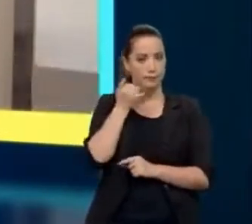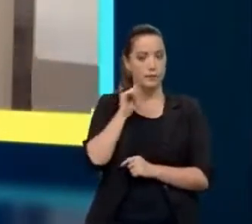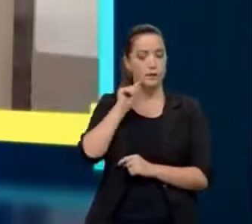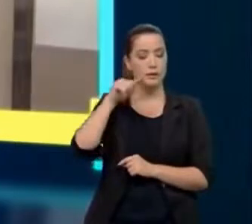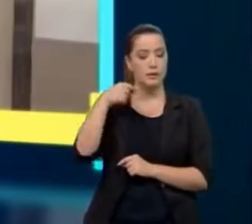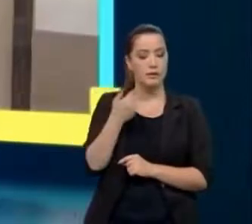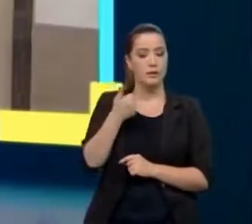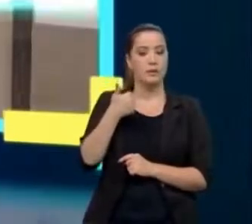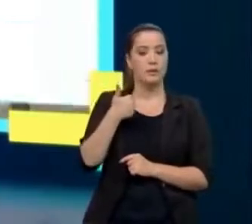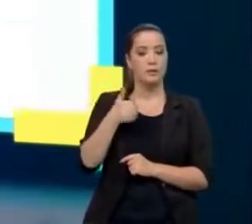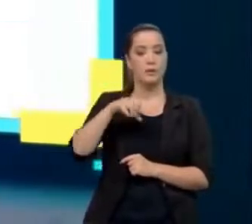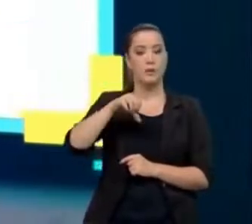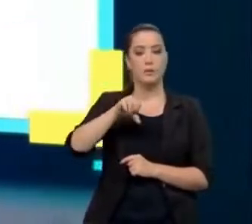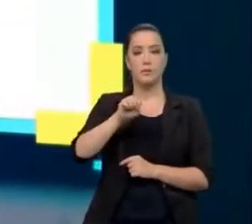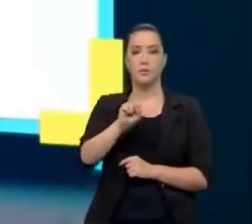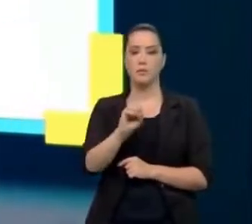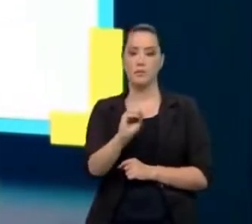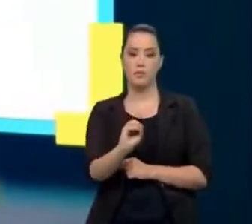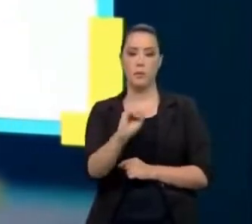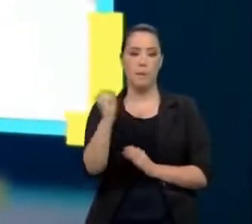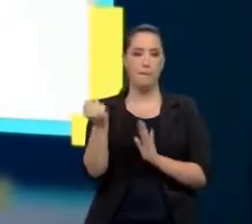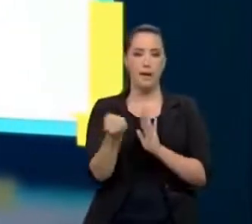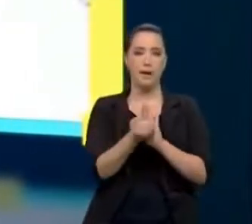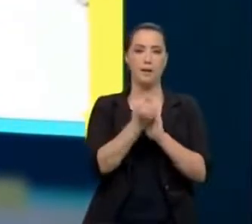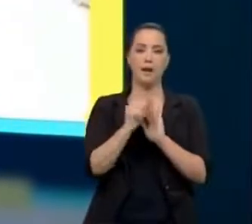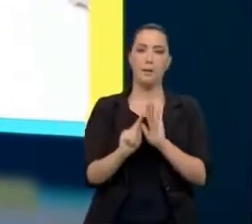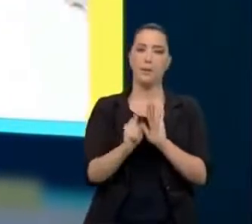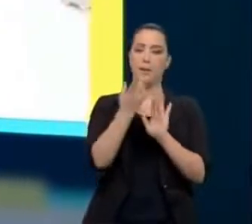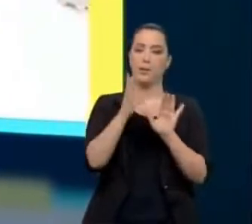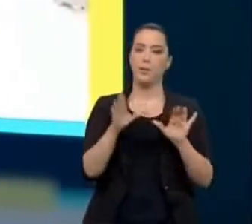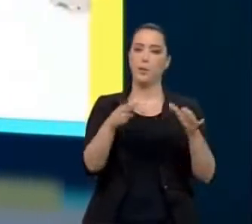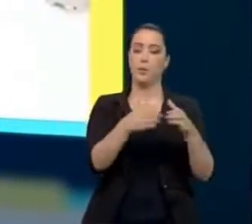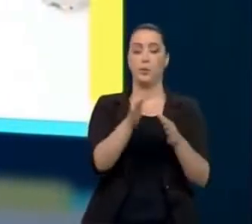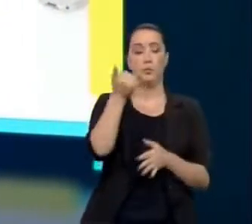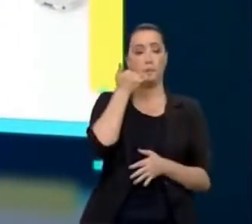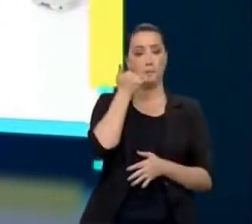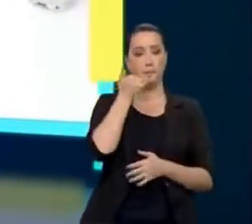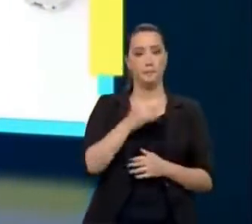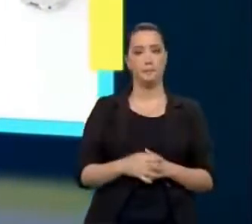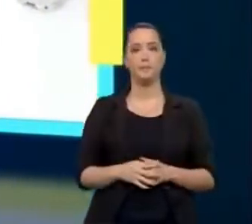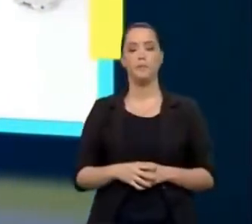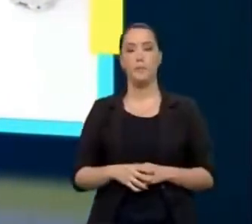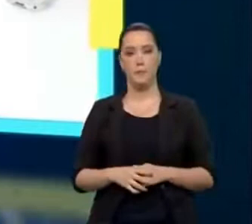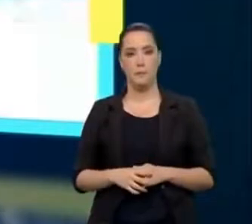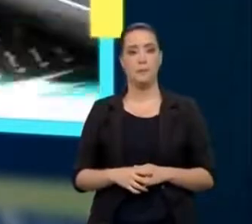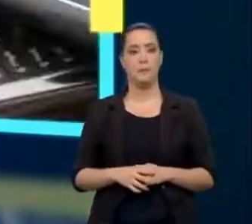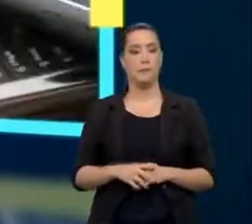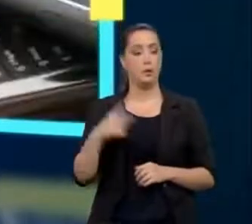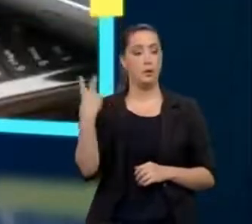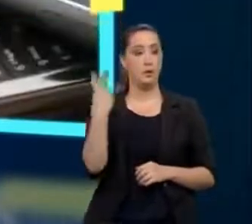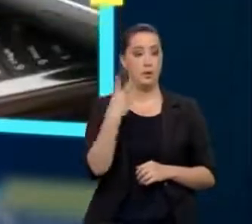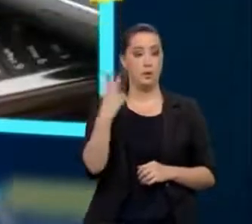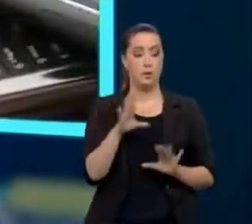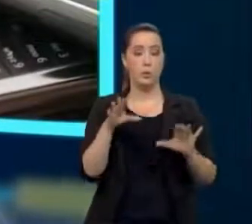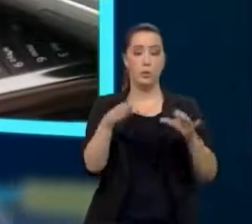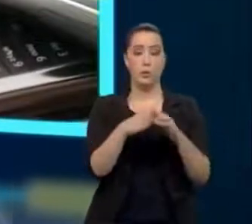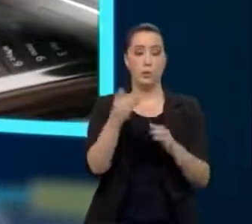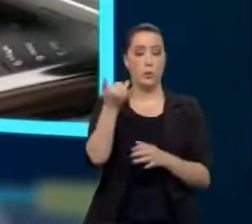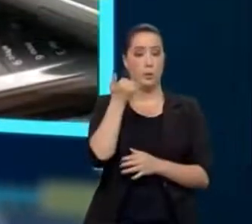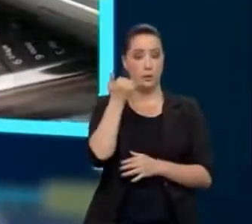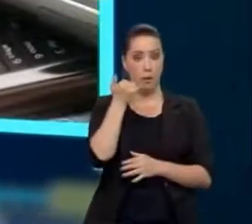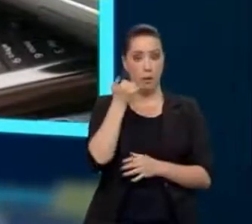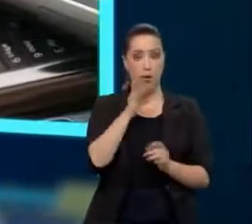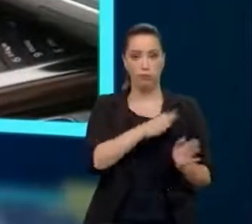de 1980 ficou marcada como a primeira geração de celulares. A segunda geração, conhecida